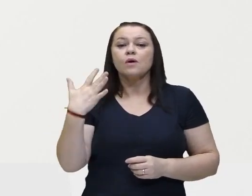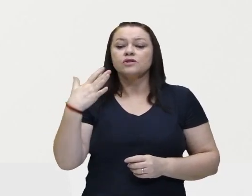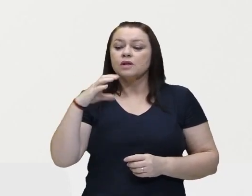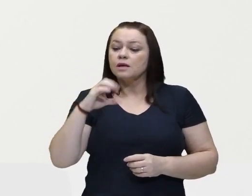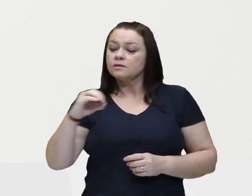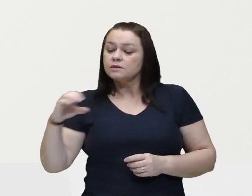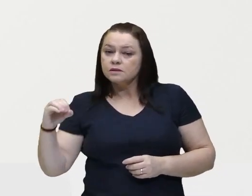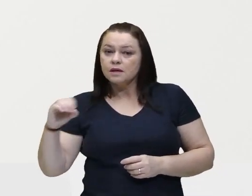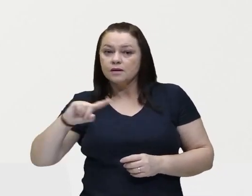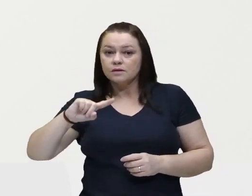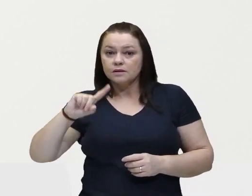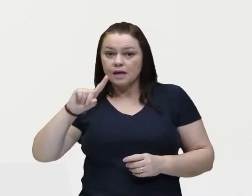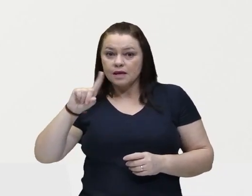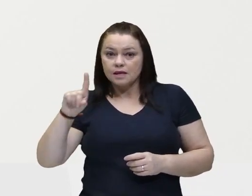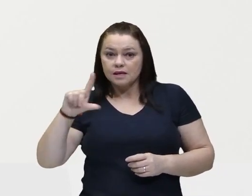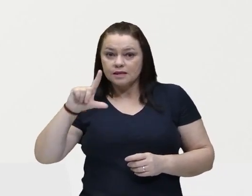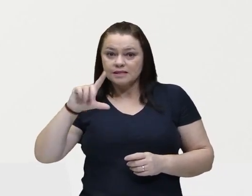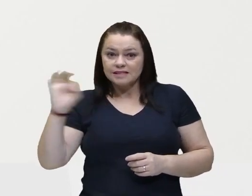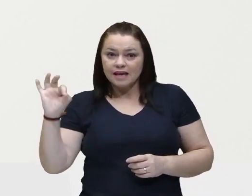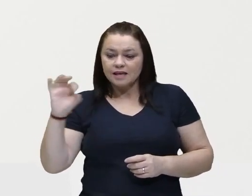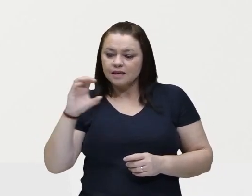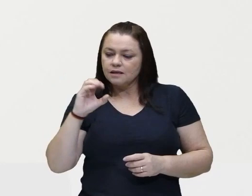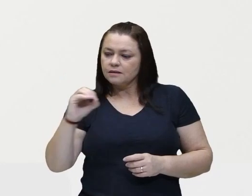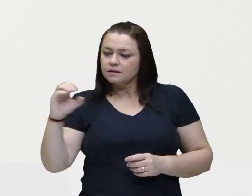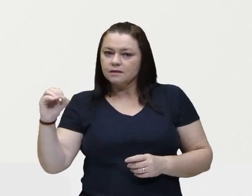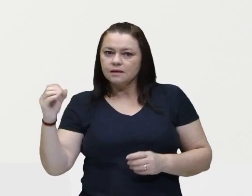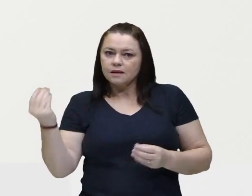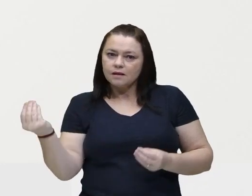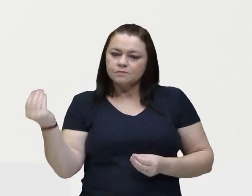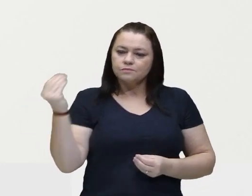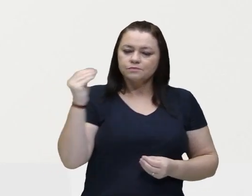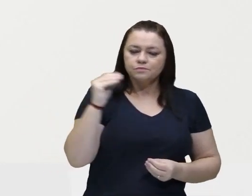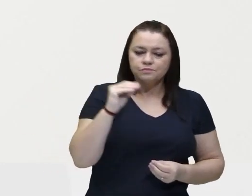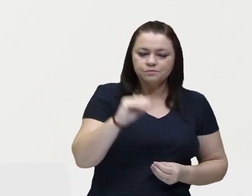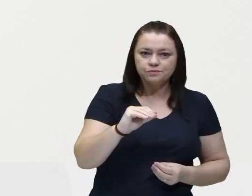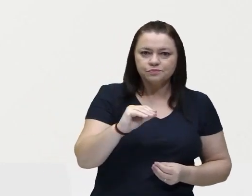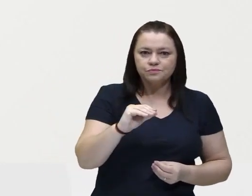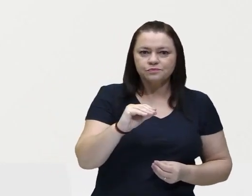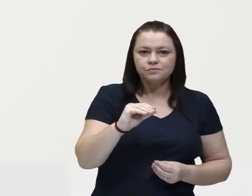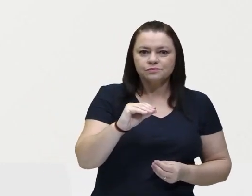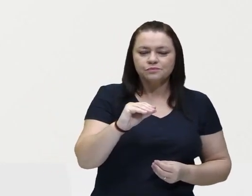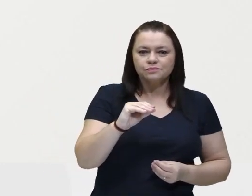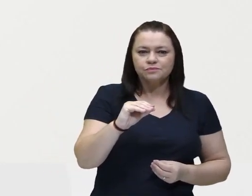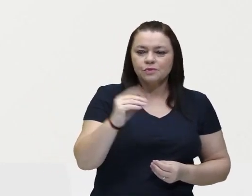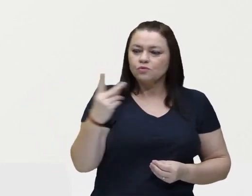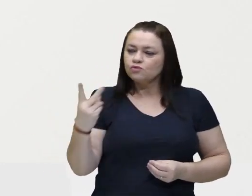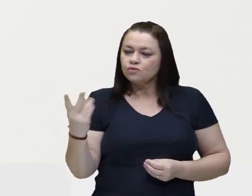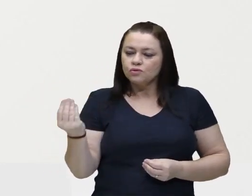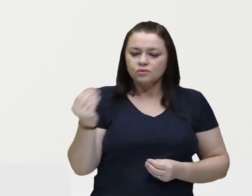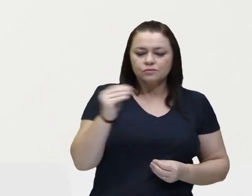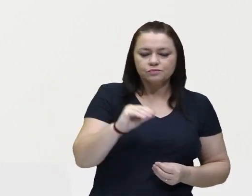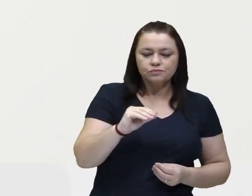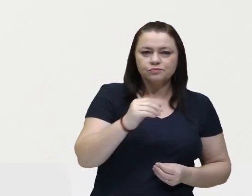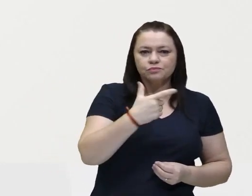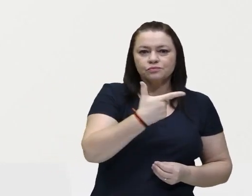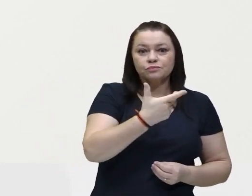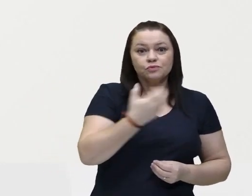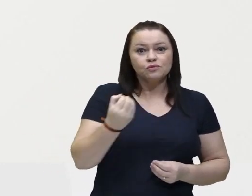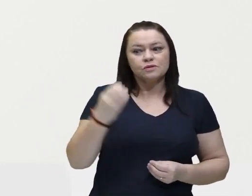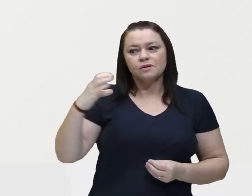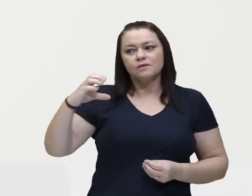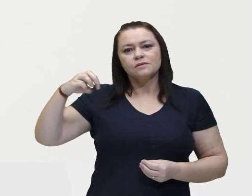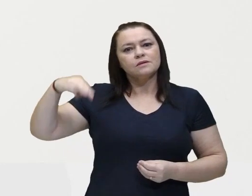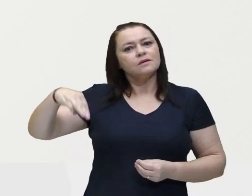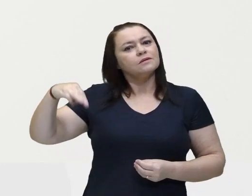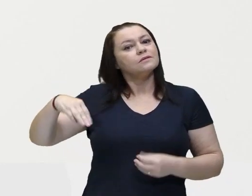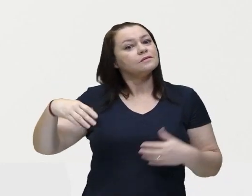2 zeros, então eu vou colocar aqui do ladinho. Então, vai ficar quanto? 200 centímetros. Muito bem.